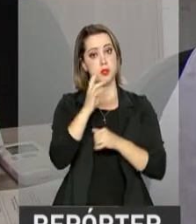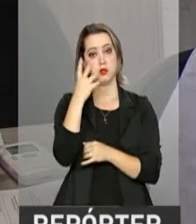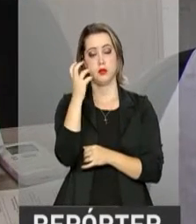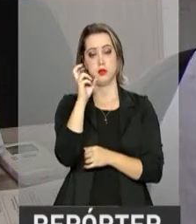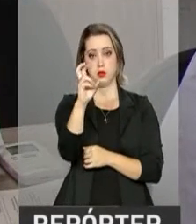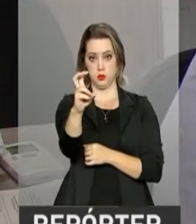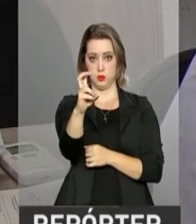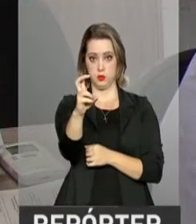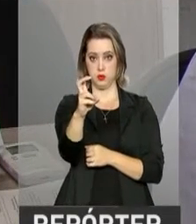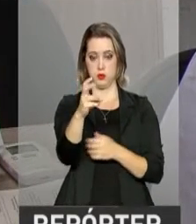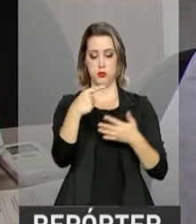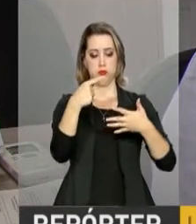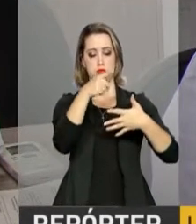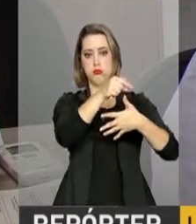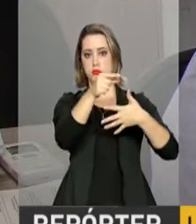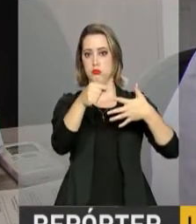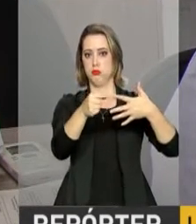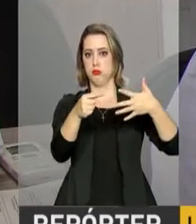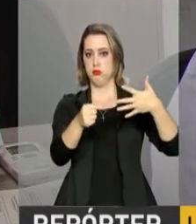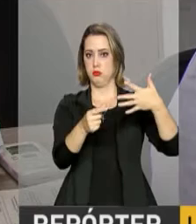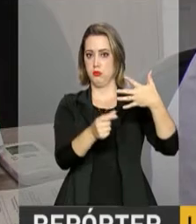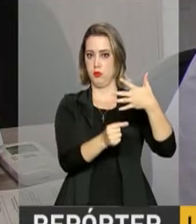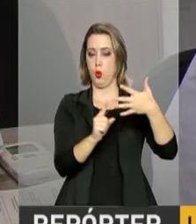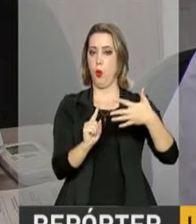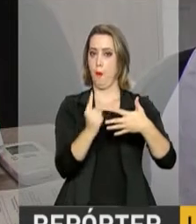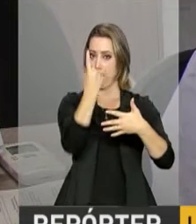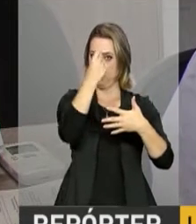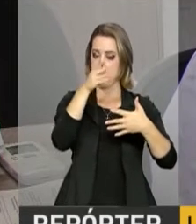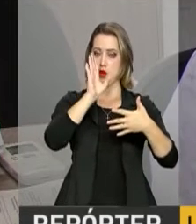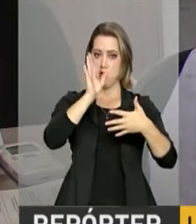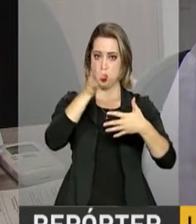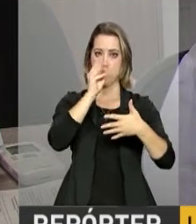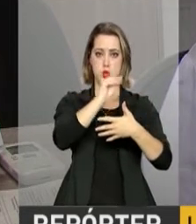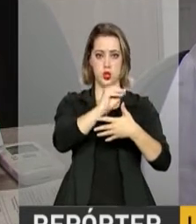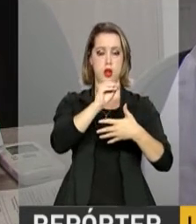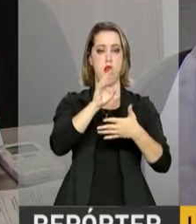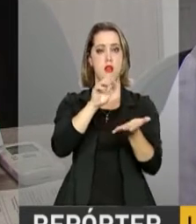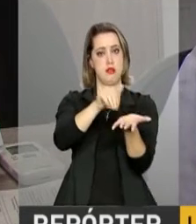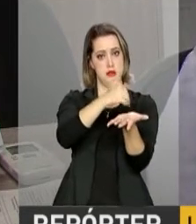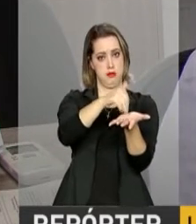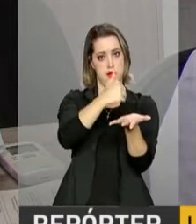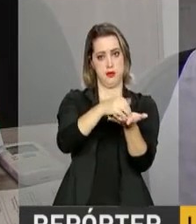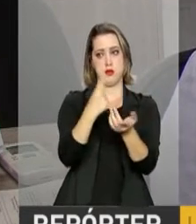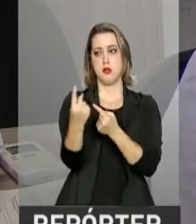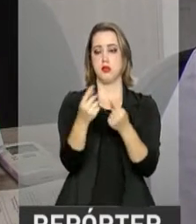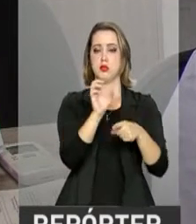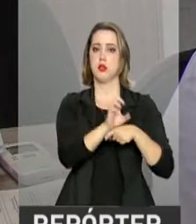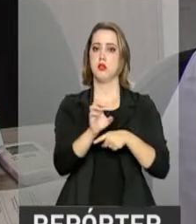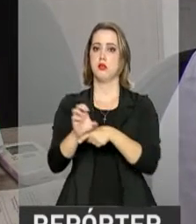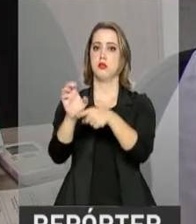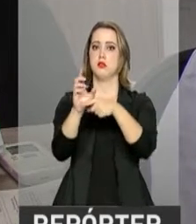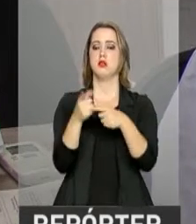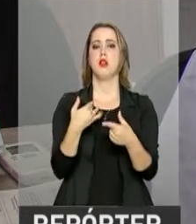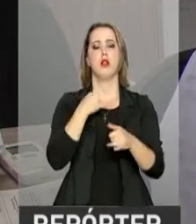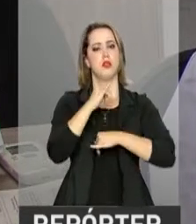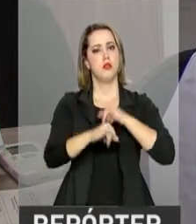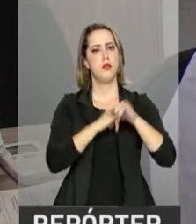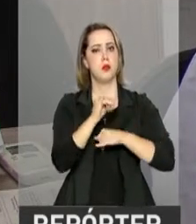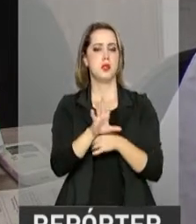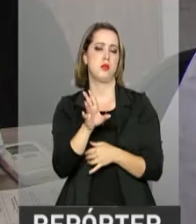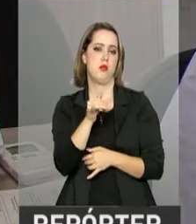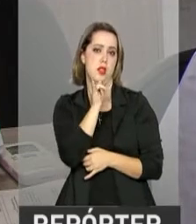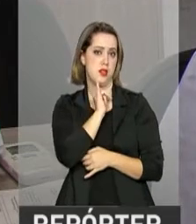primeiro já está sendo alimentado pelas secretarias de segurança dos estados e vai reunir informações de cada presídio como